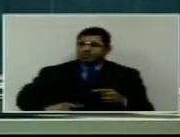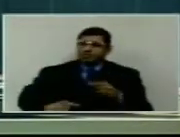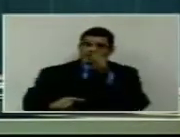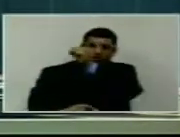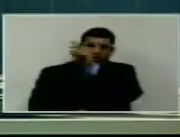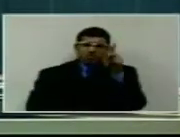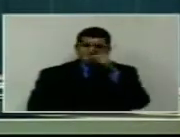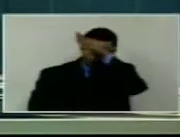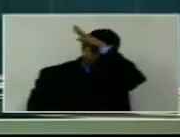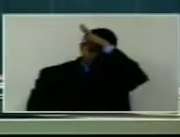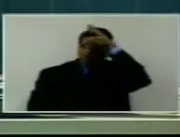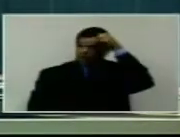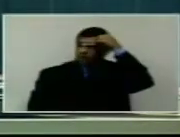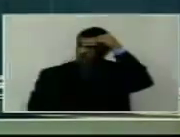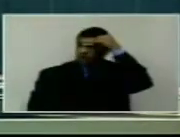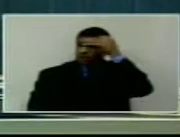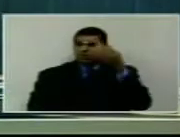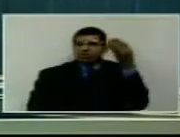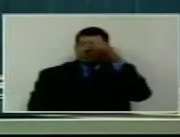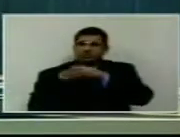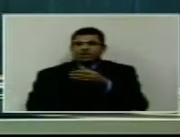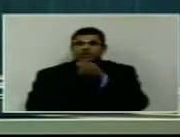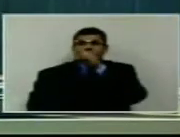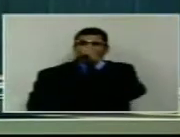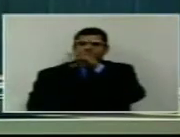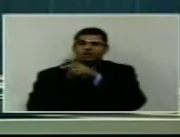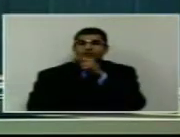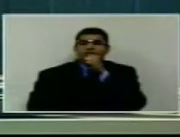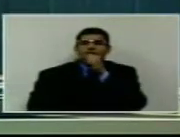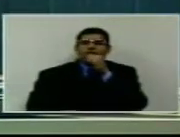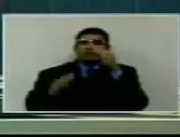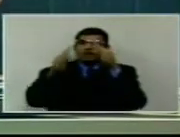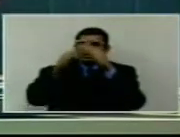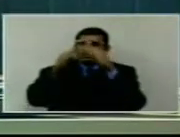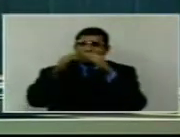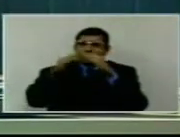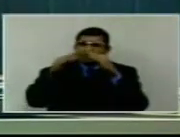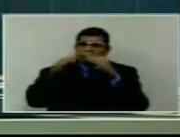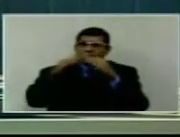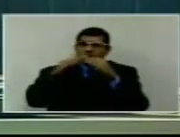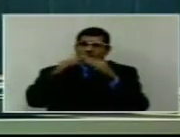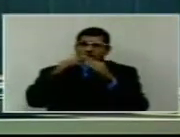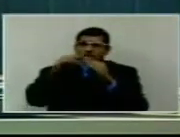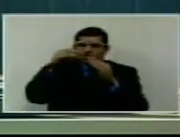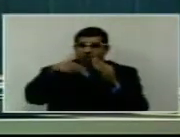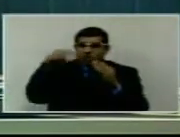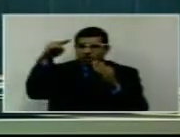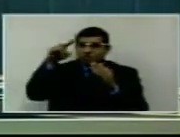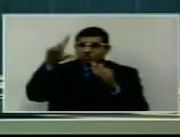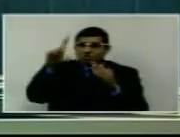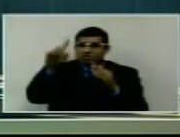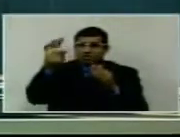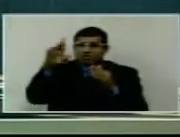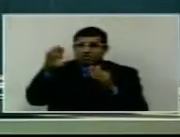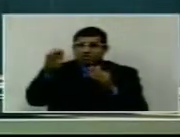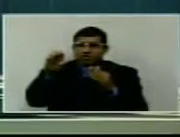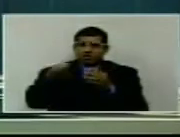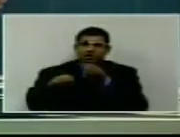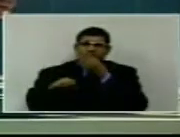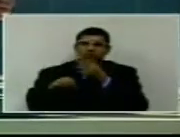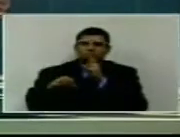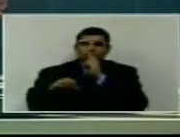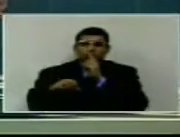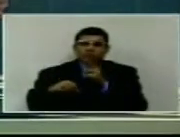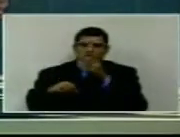a prefeitura de Manaus vai jorrar água na casa dos moradores da Zona Norte e da Zona Leste?